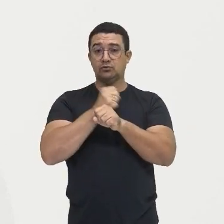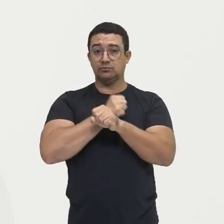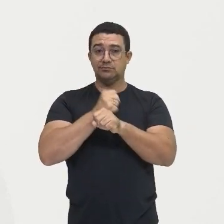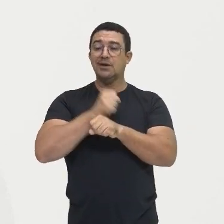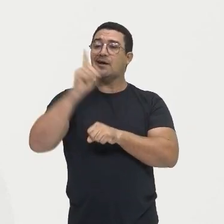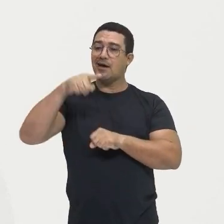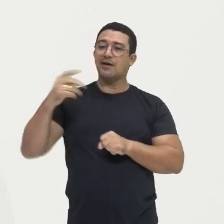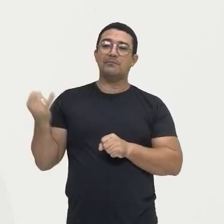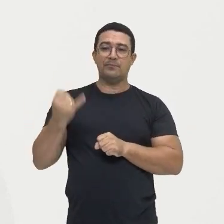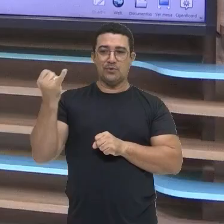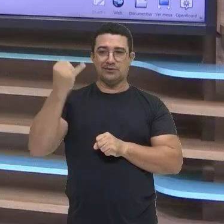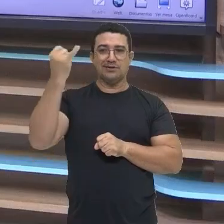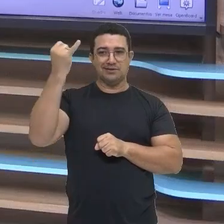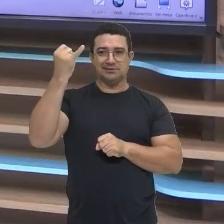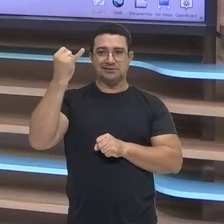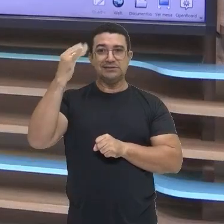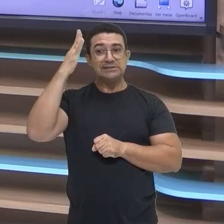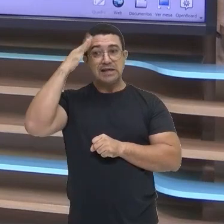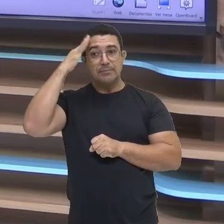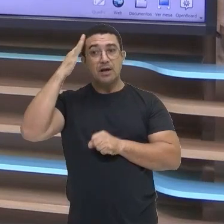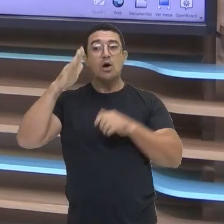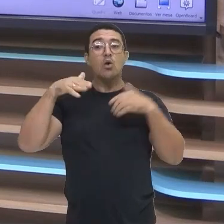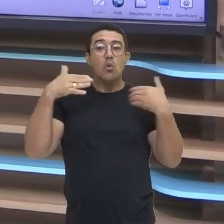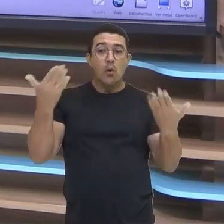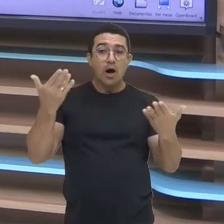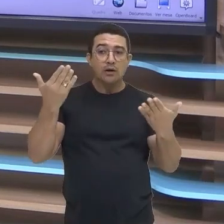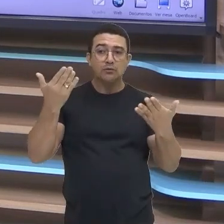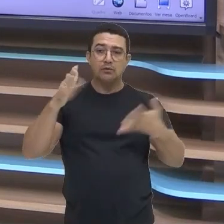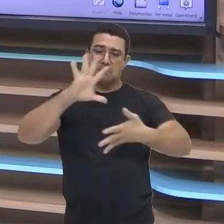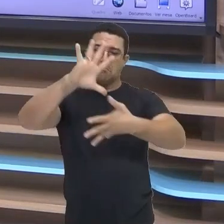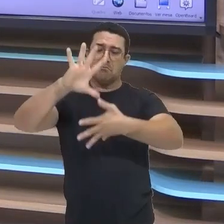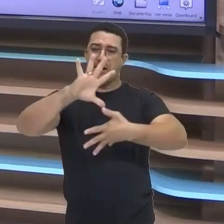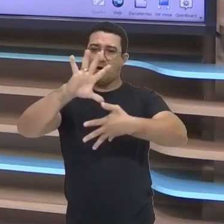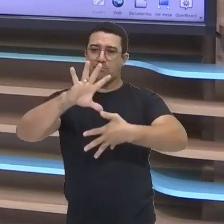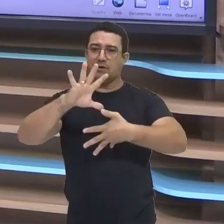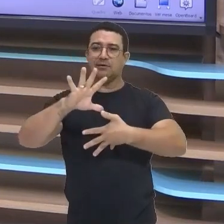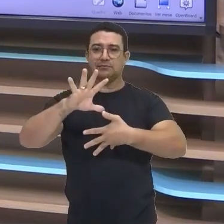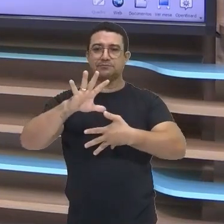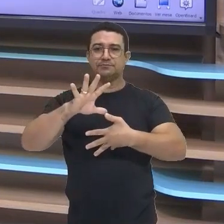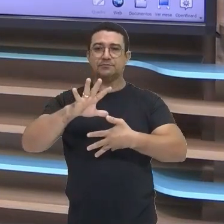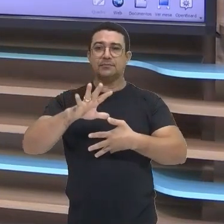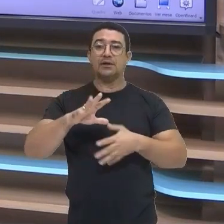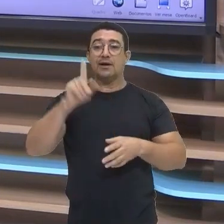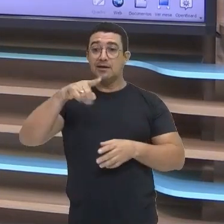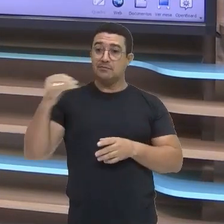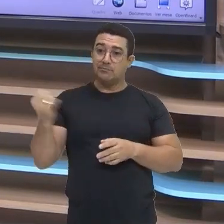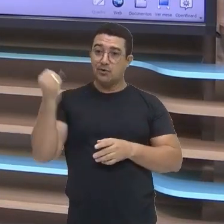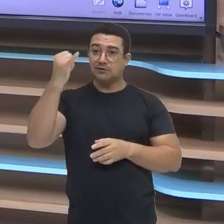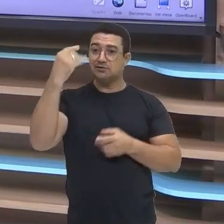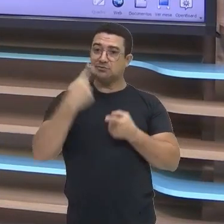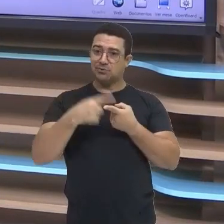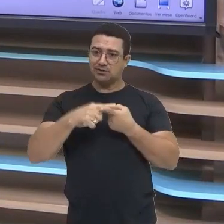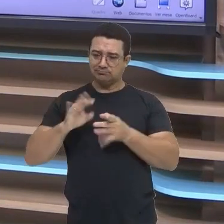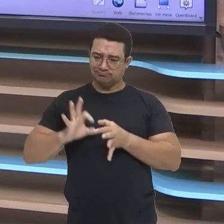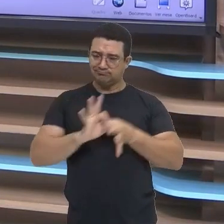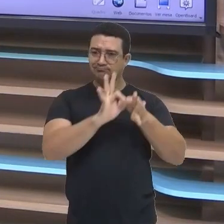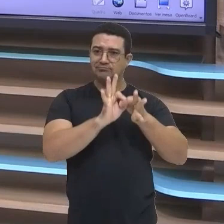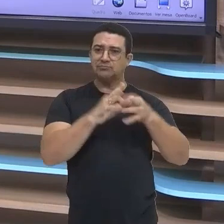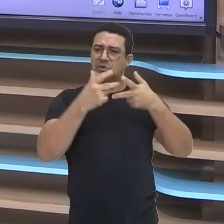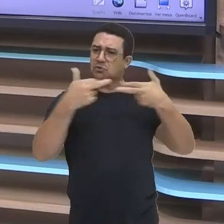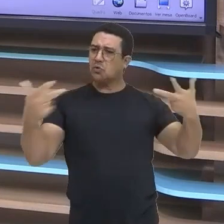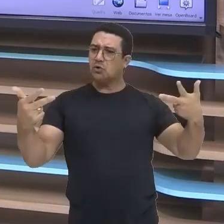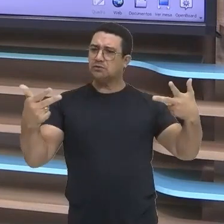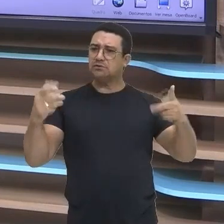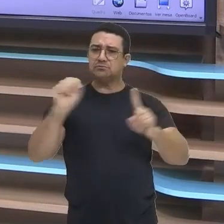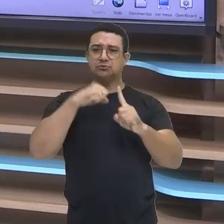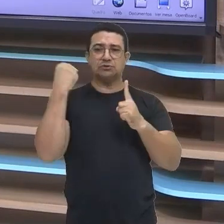é importante principalmente quando a gente trabalha com questões relacionadas às questões sociais e